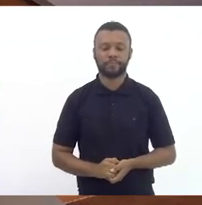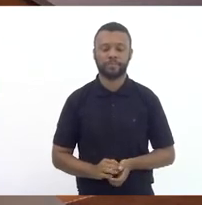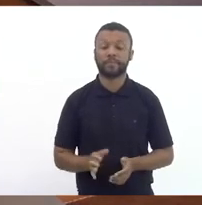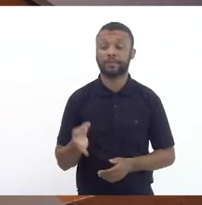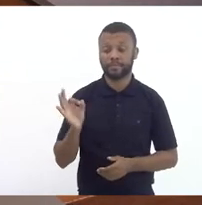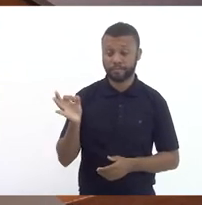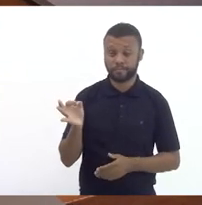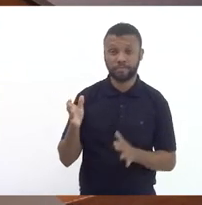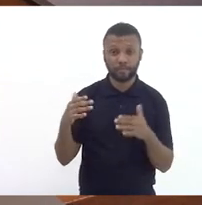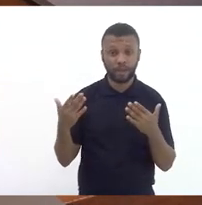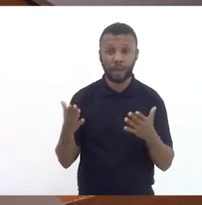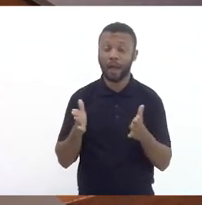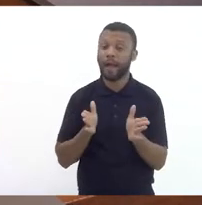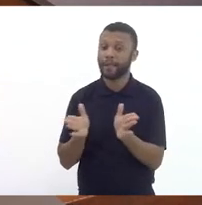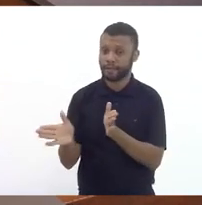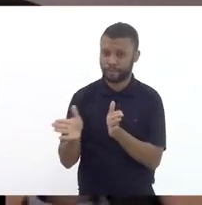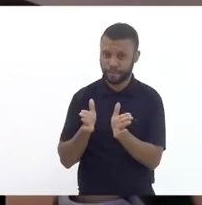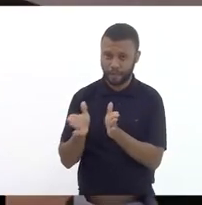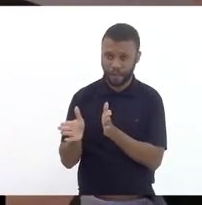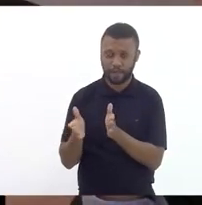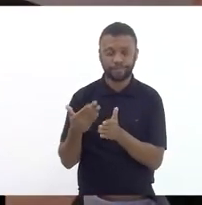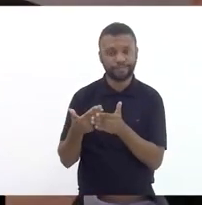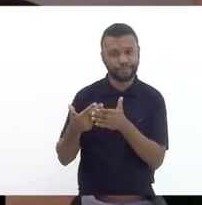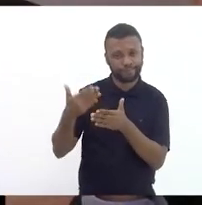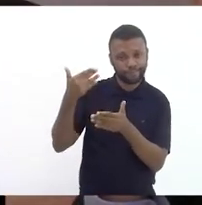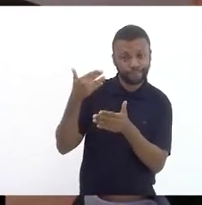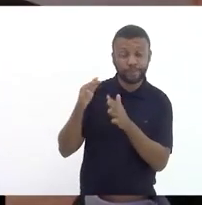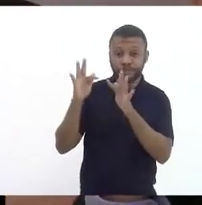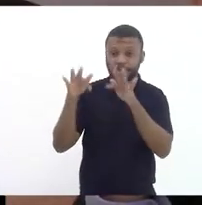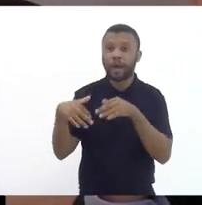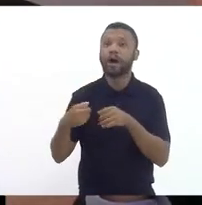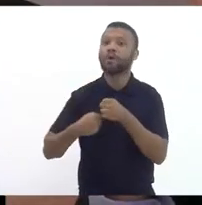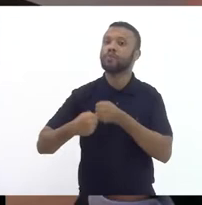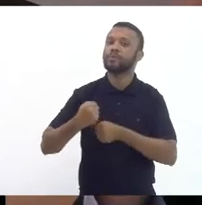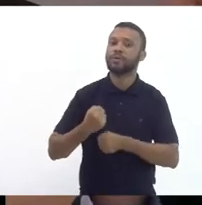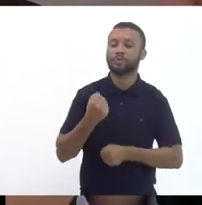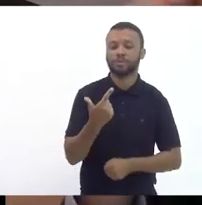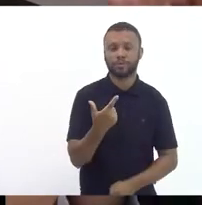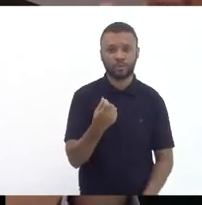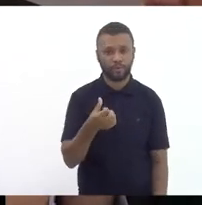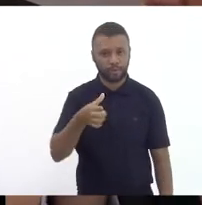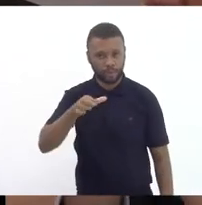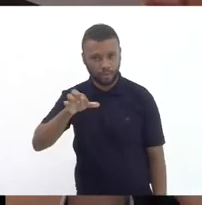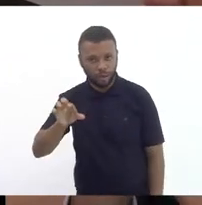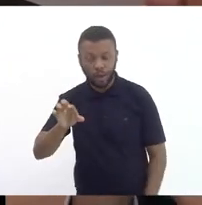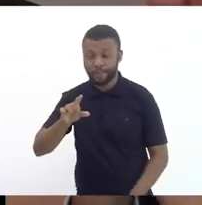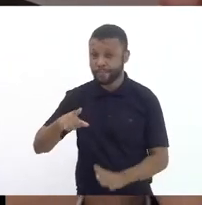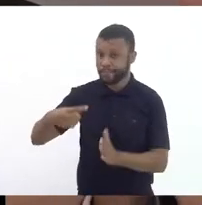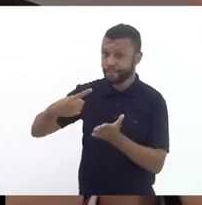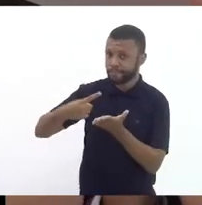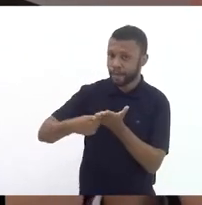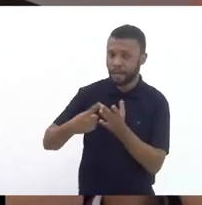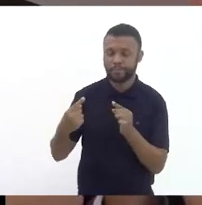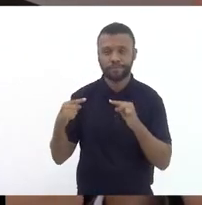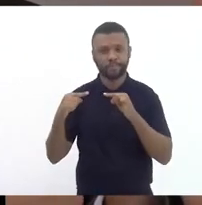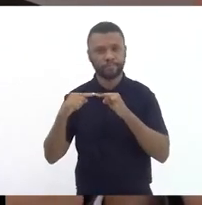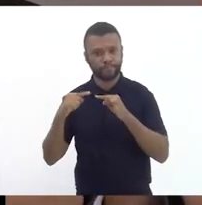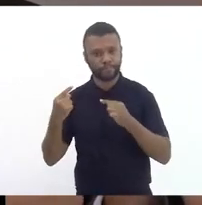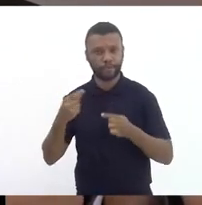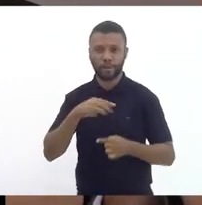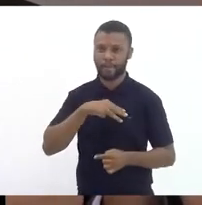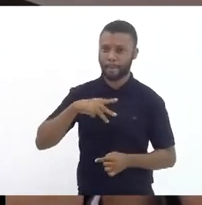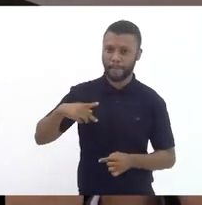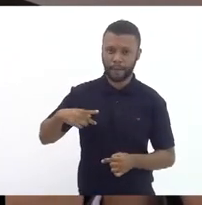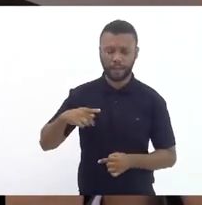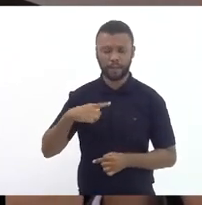Acessibilidade, em 2019, final de 2019, em tratativas com o Ministério Público, nós assinamos um TAC, nós chamamos